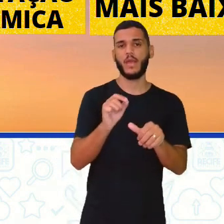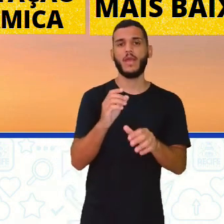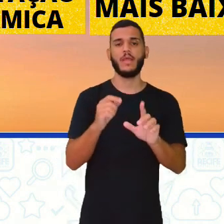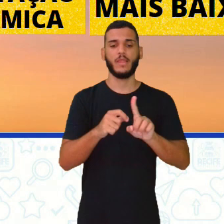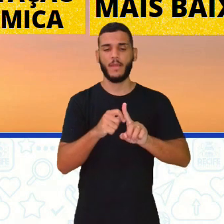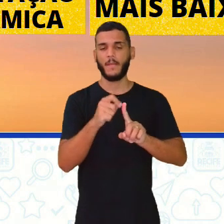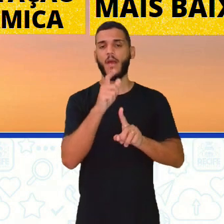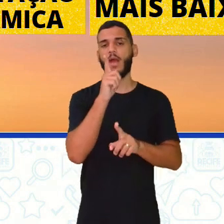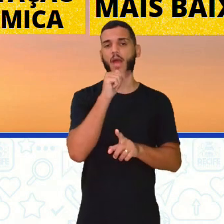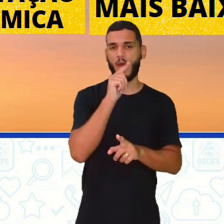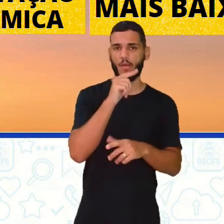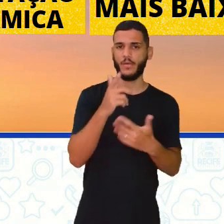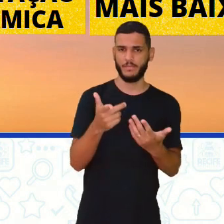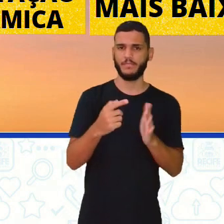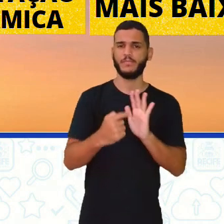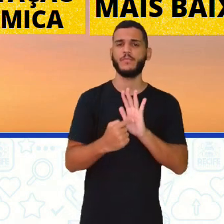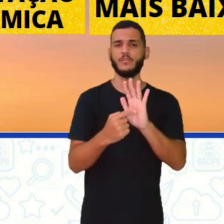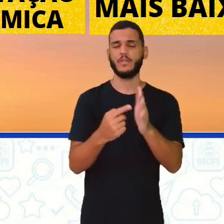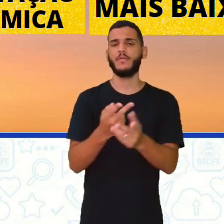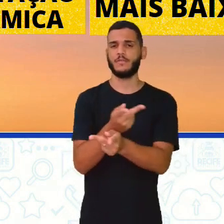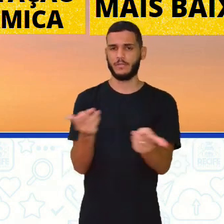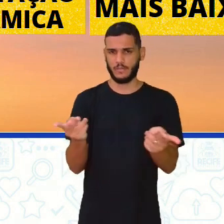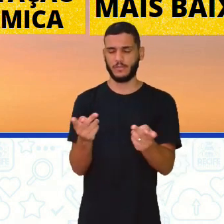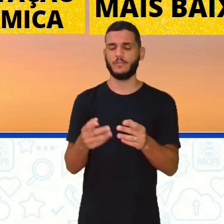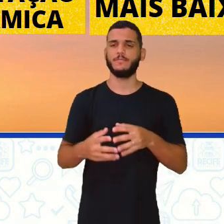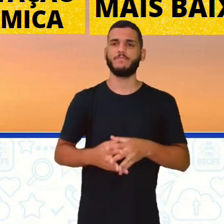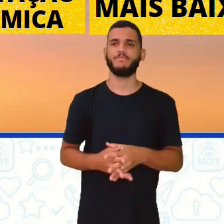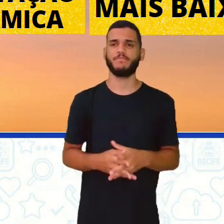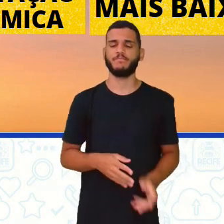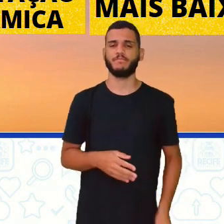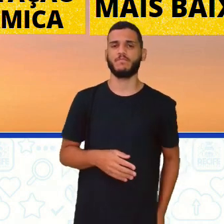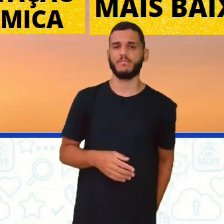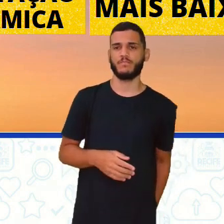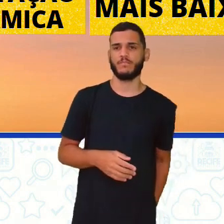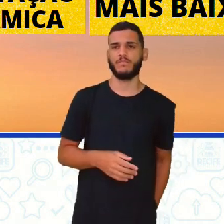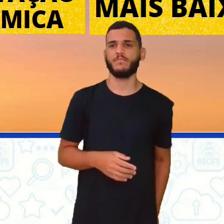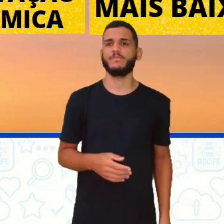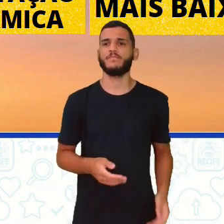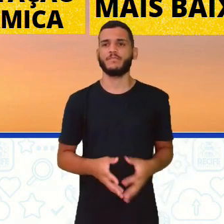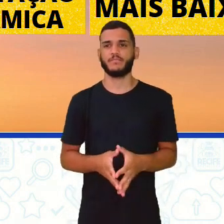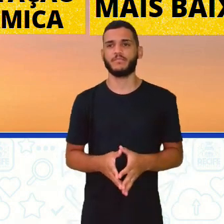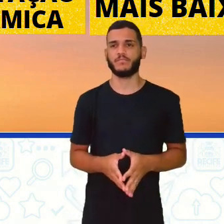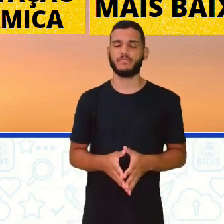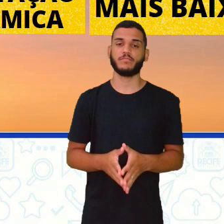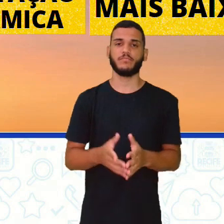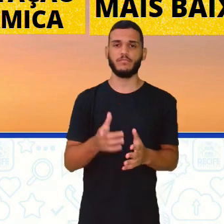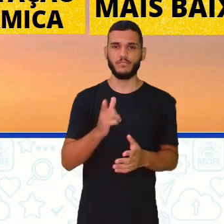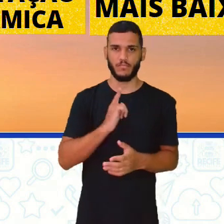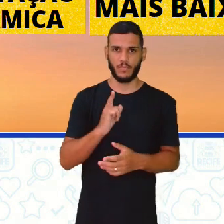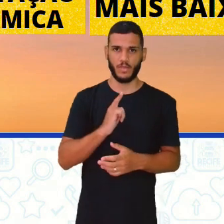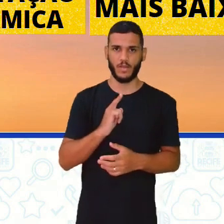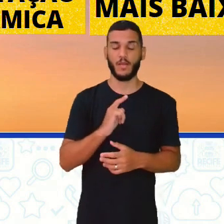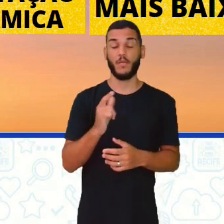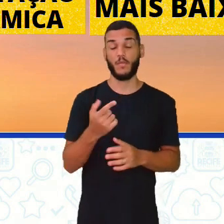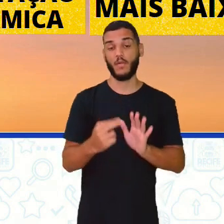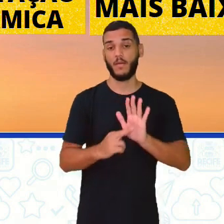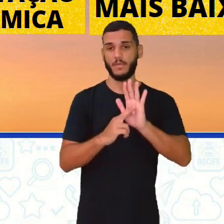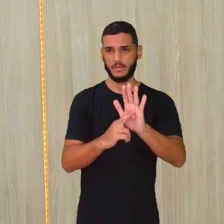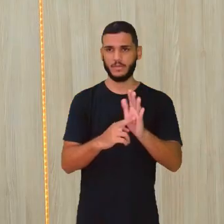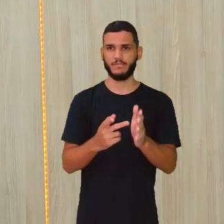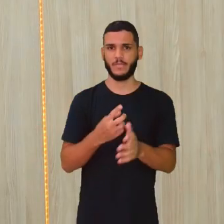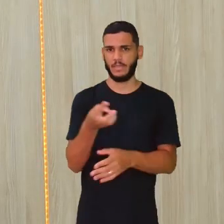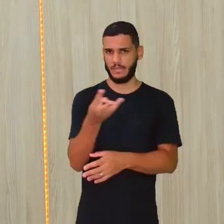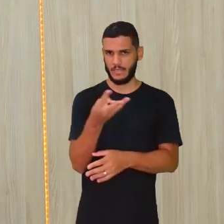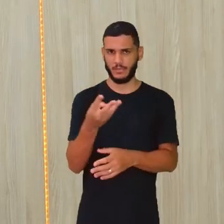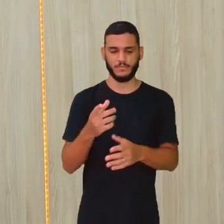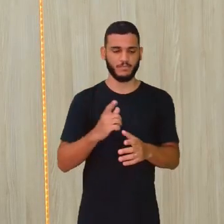água, para representar aqui a questão da temperatura. Observem, aqui eu tenho uma representação, as moléculas